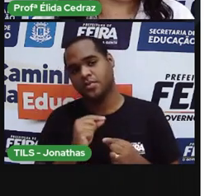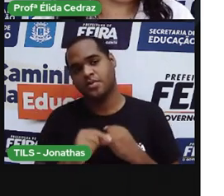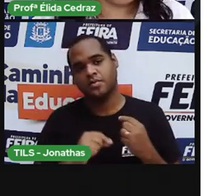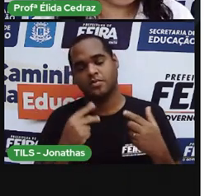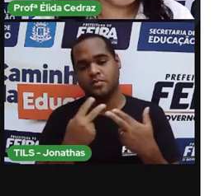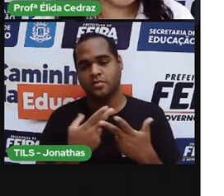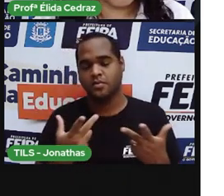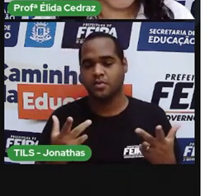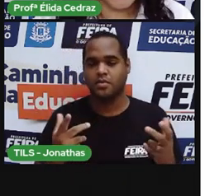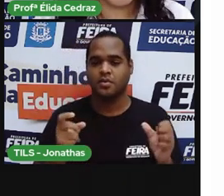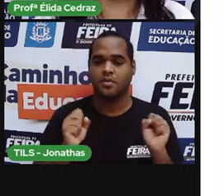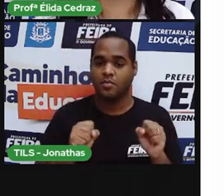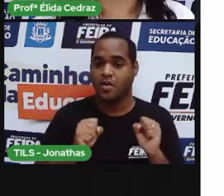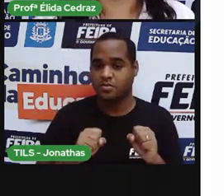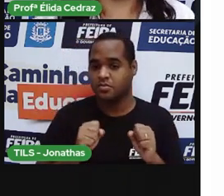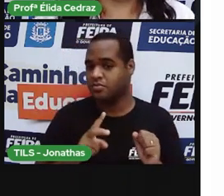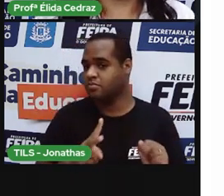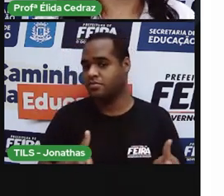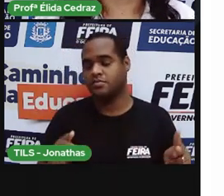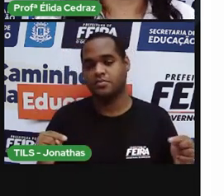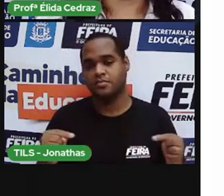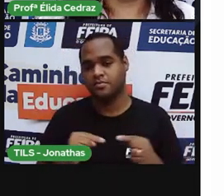escrever normalmente, ok?